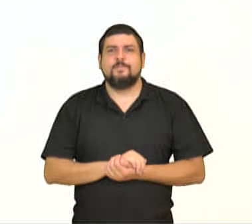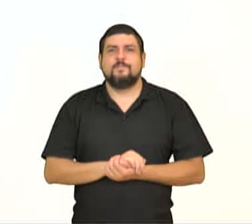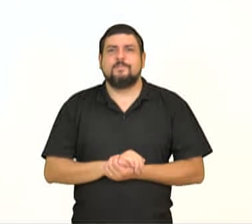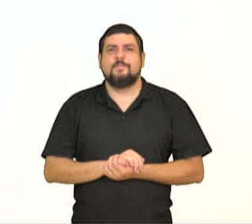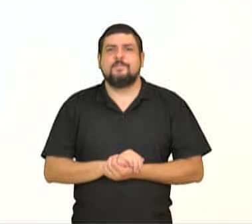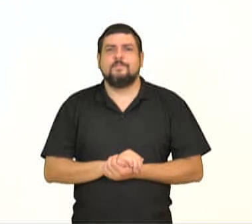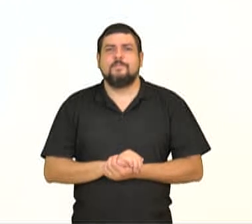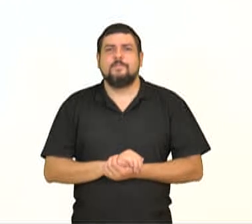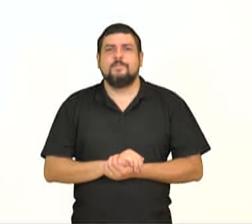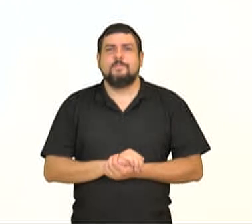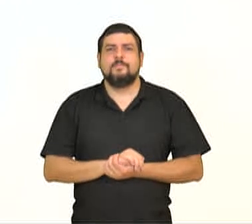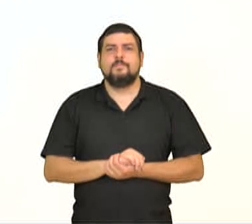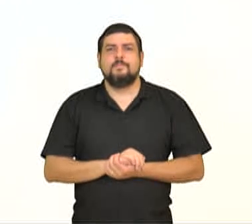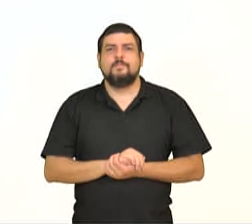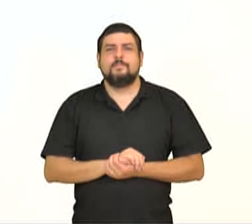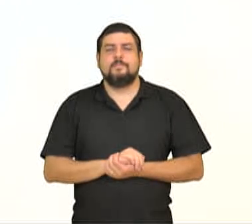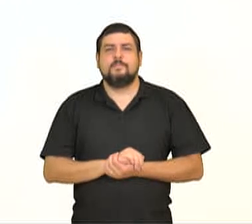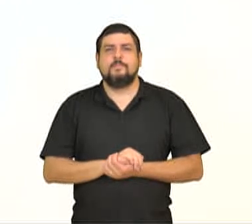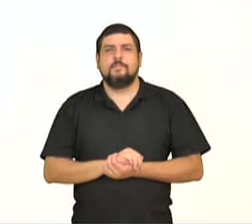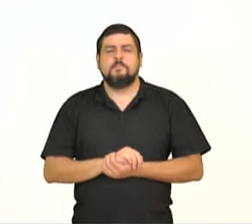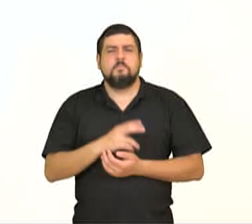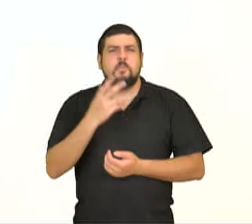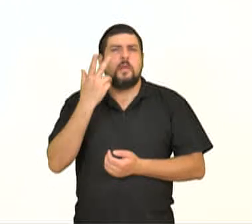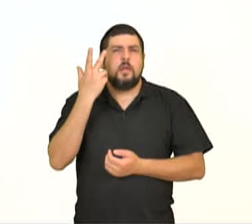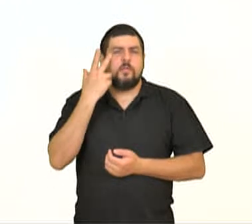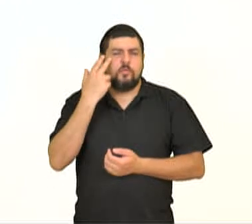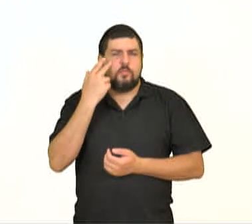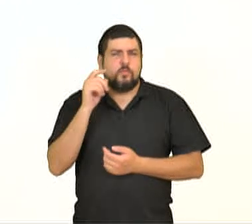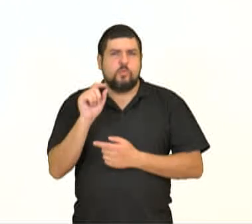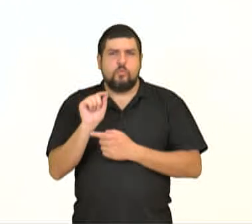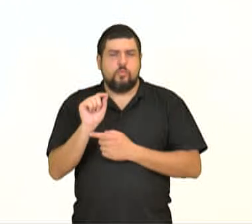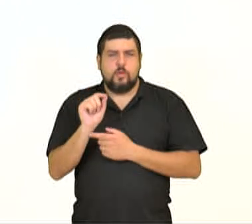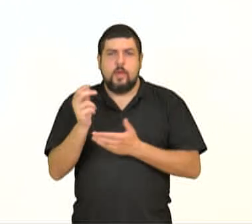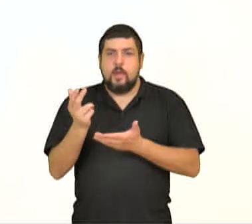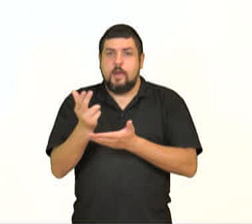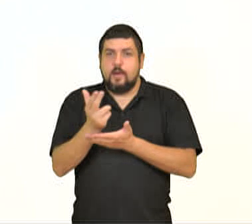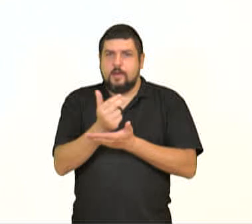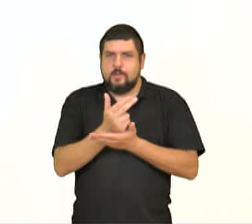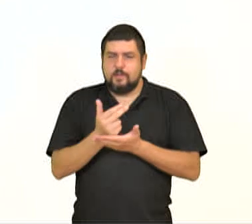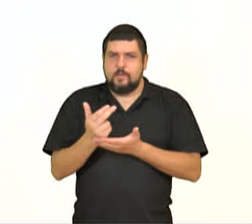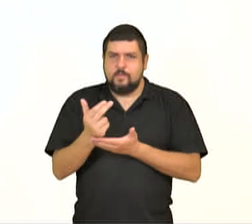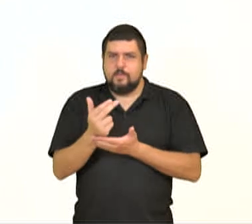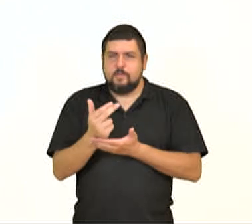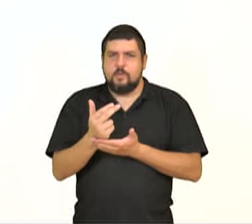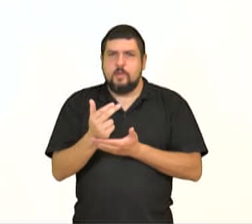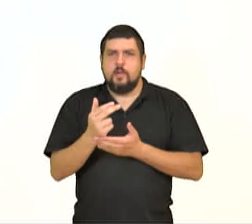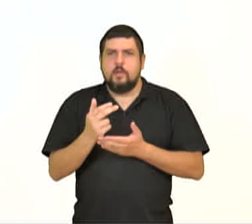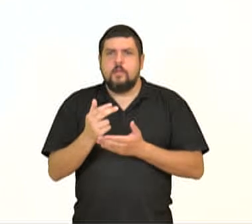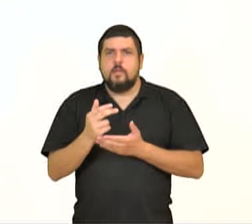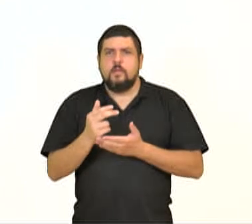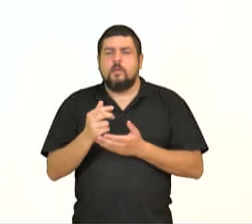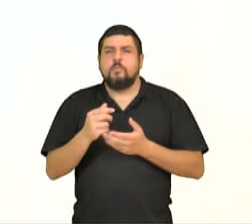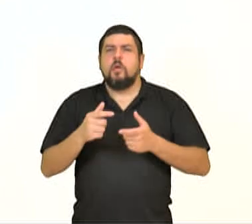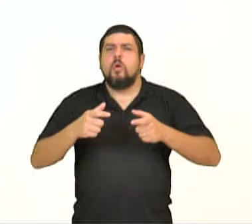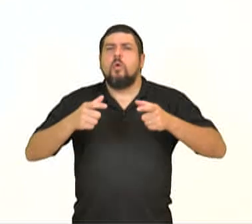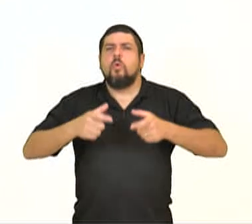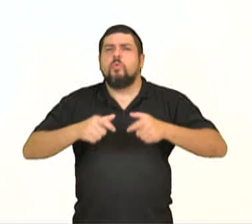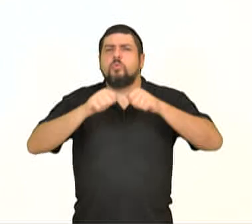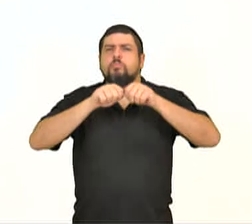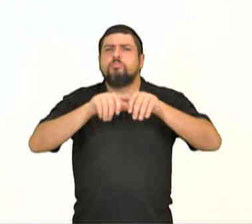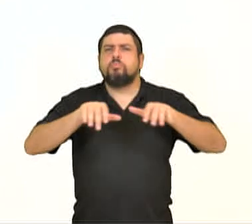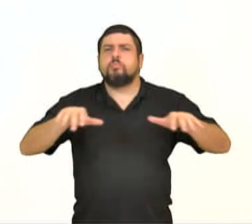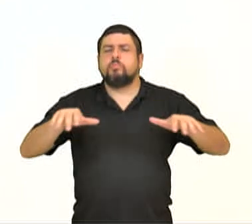reflexões. Normalmente, as charges são publicadas nas seções de artigos de opinião e cartas dos